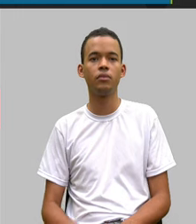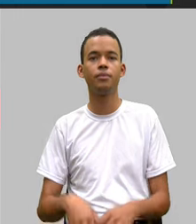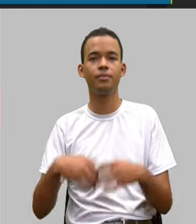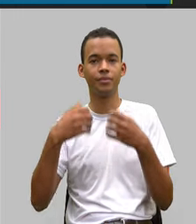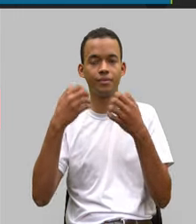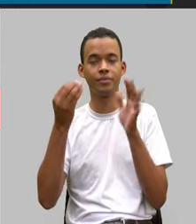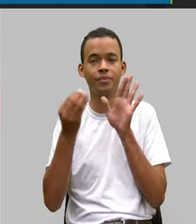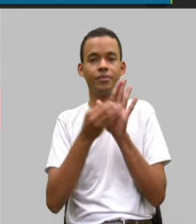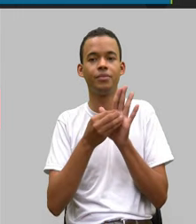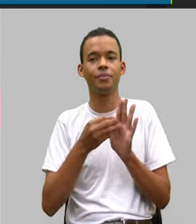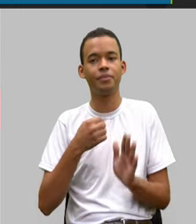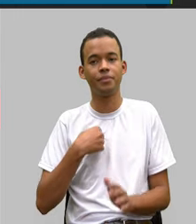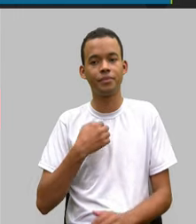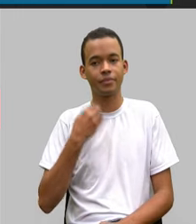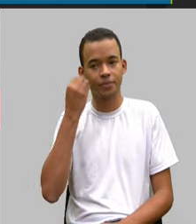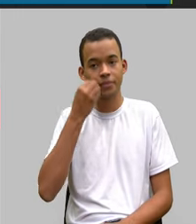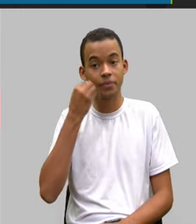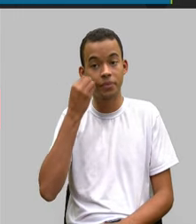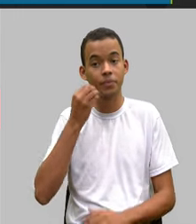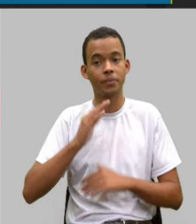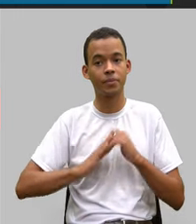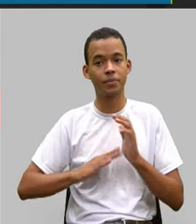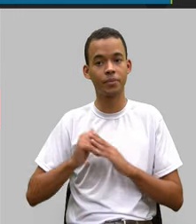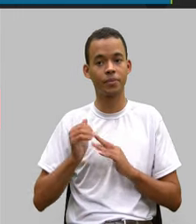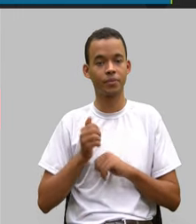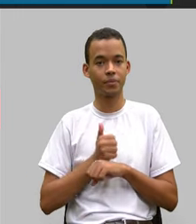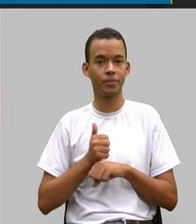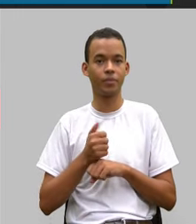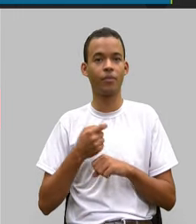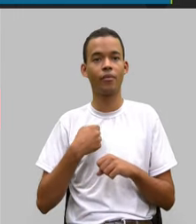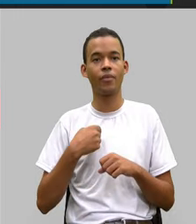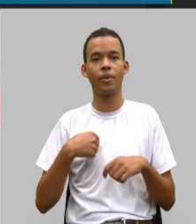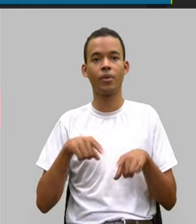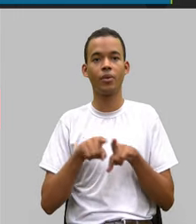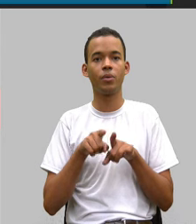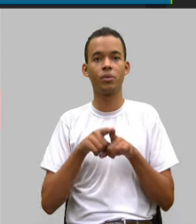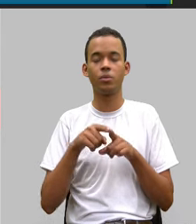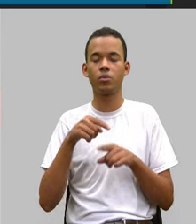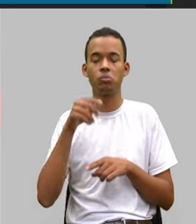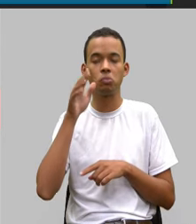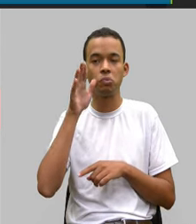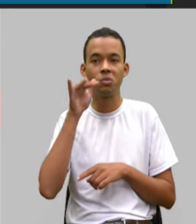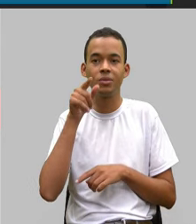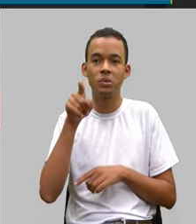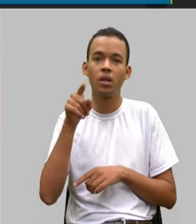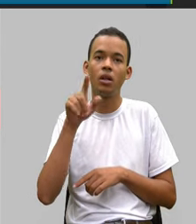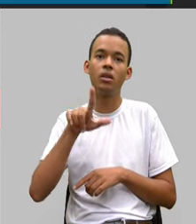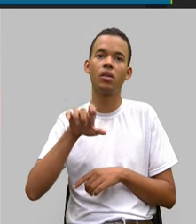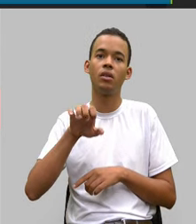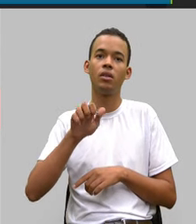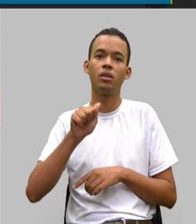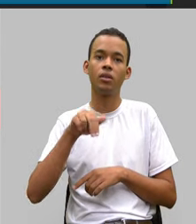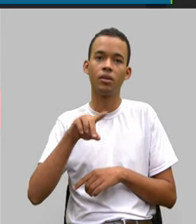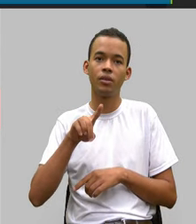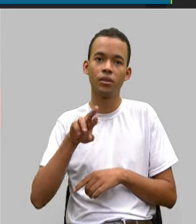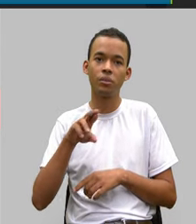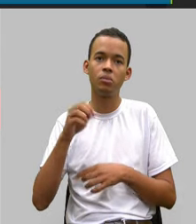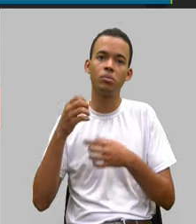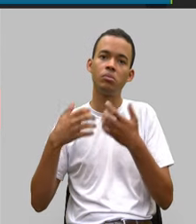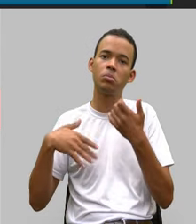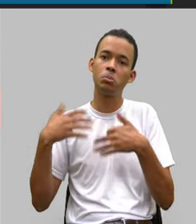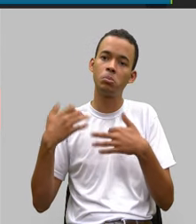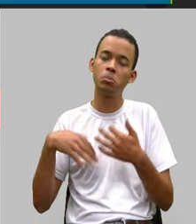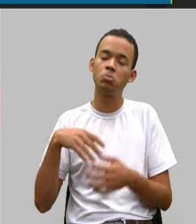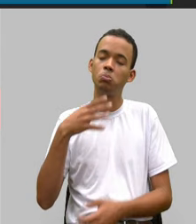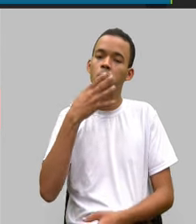queria aproveitar aqui porque eu estou encantada com a apresentação do Dr Leandro Cruz sabe eh já